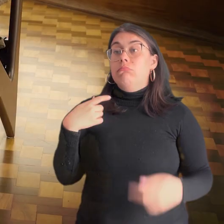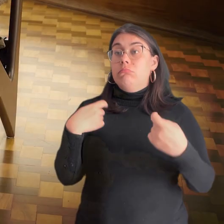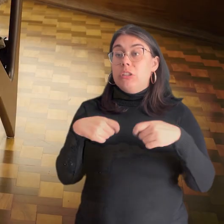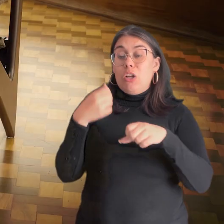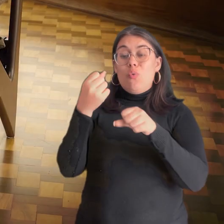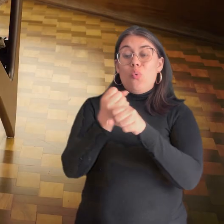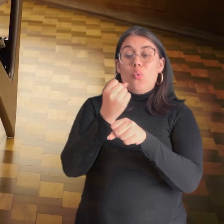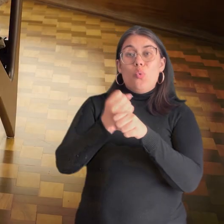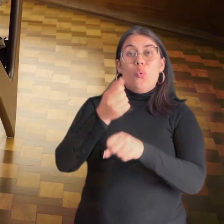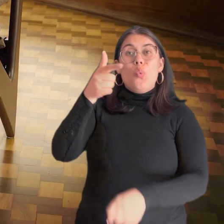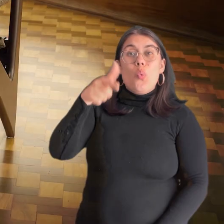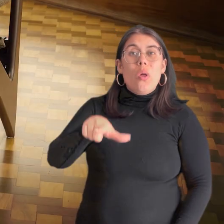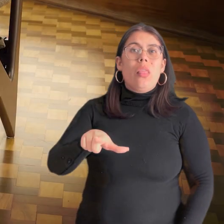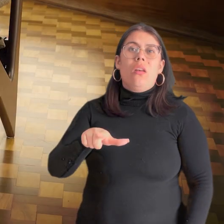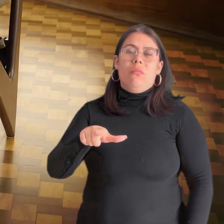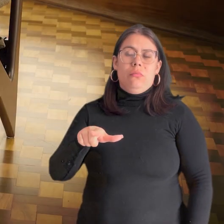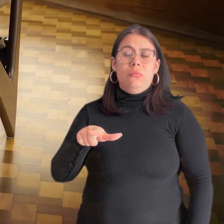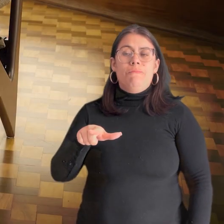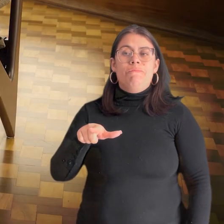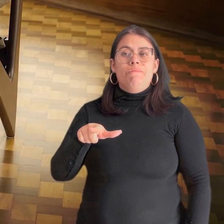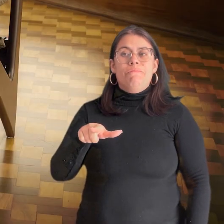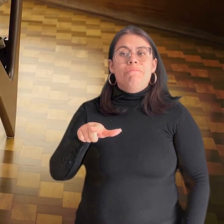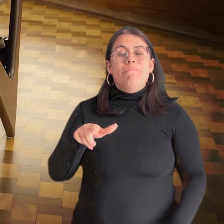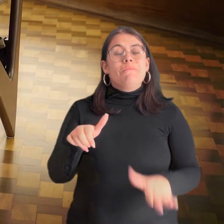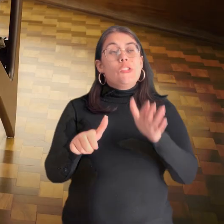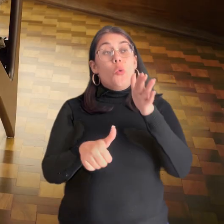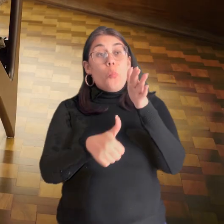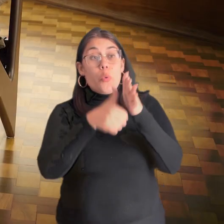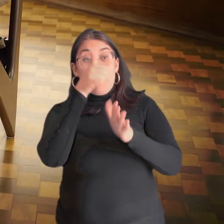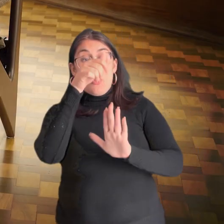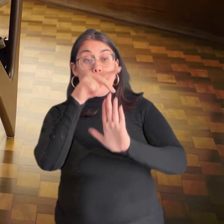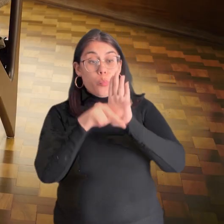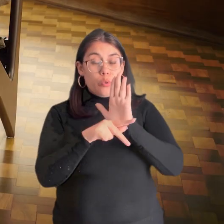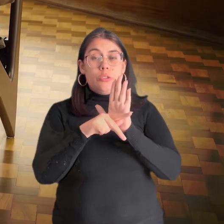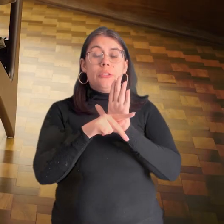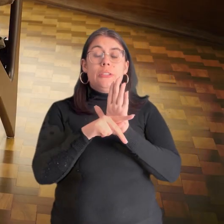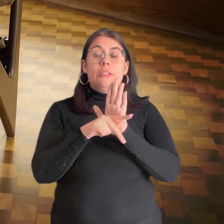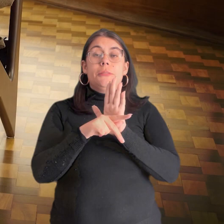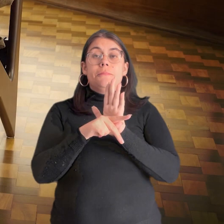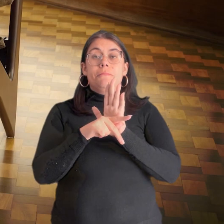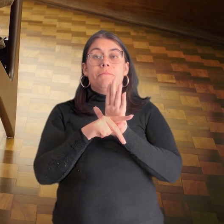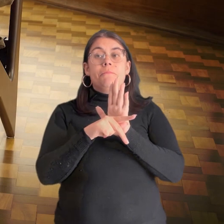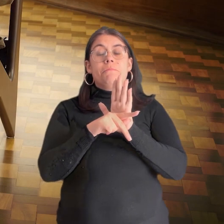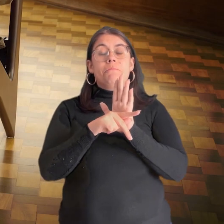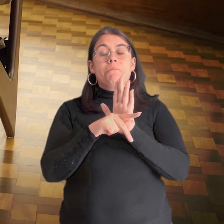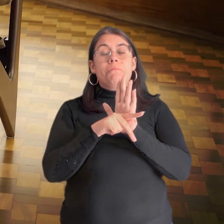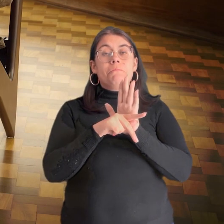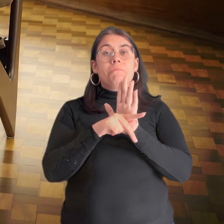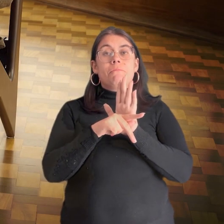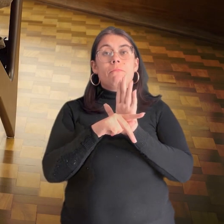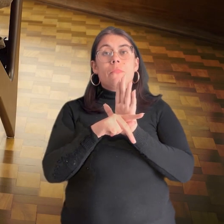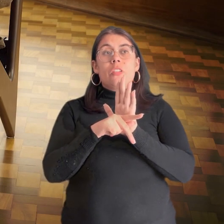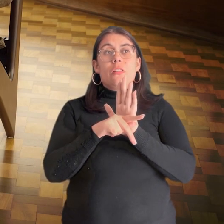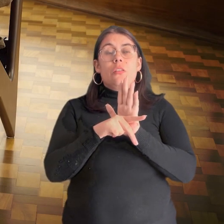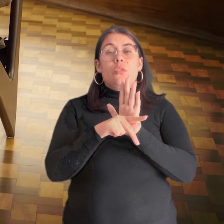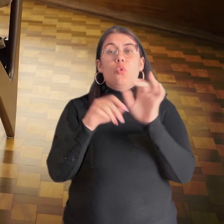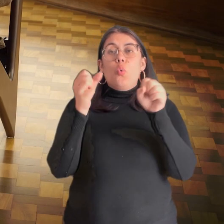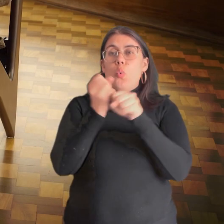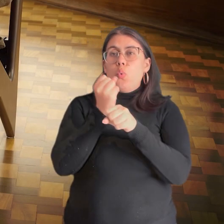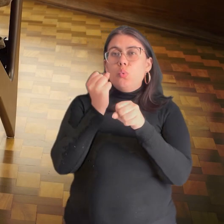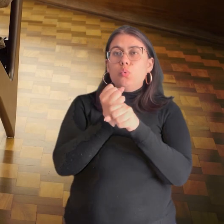reconstruí-lo. Então, o primeiro projeto era, de certa maneira, uma